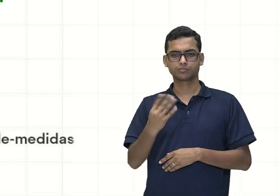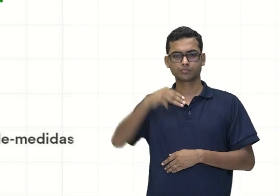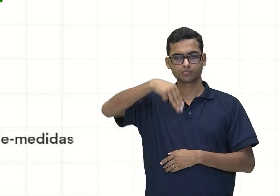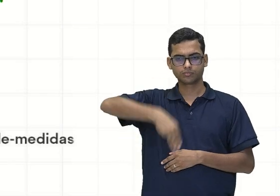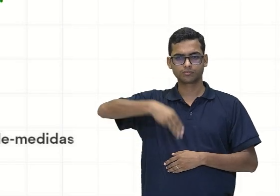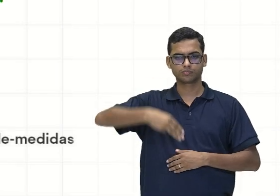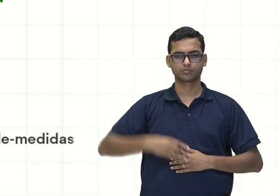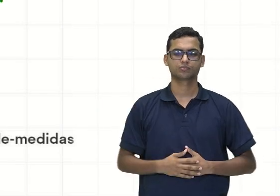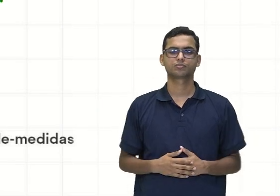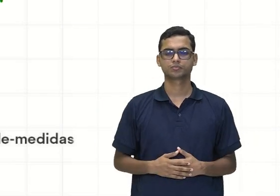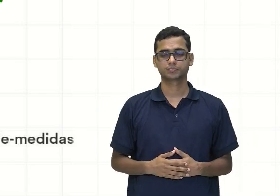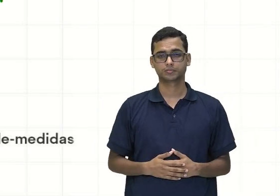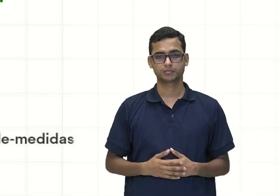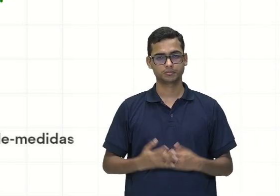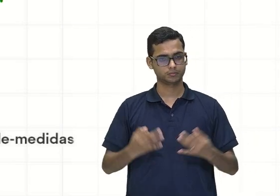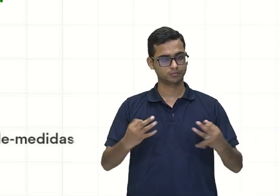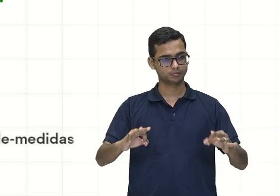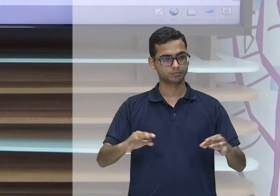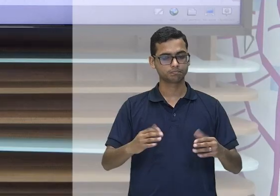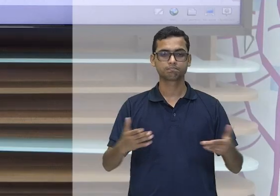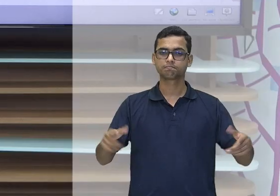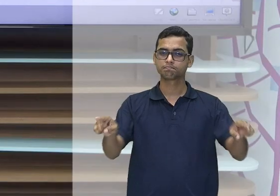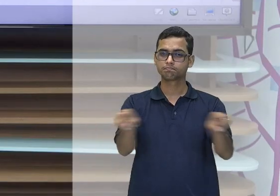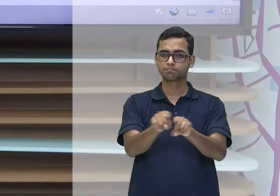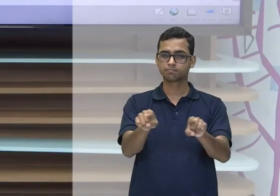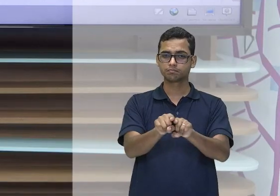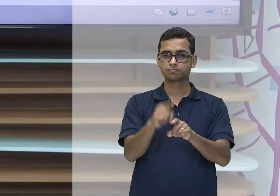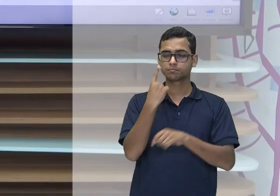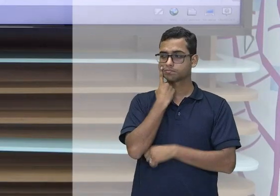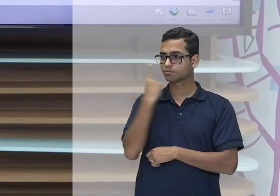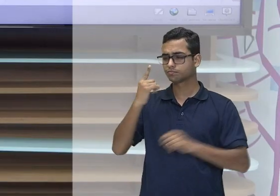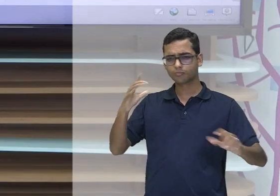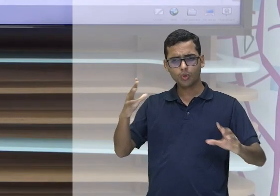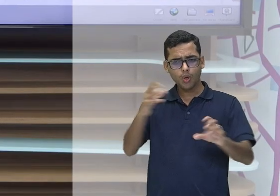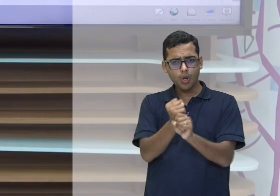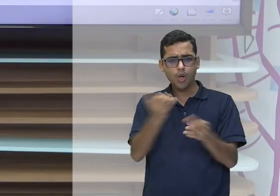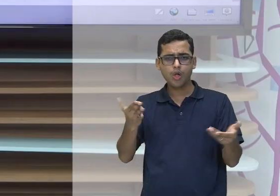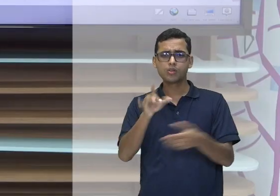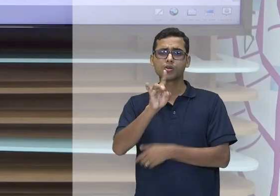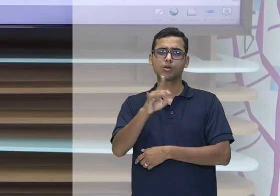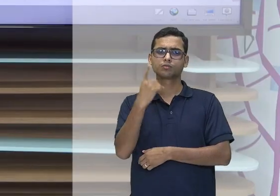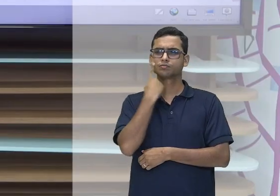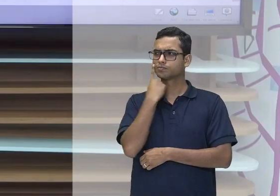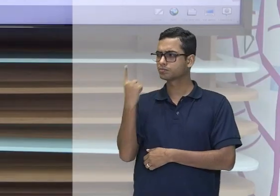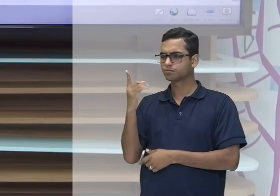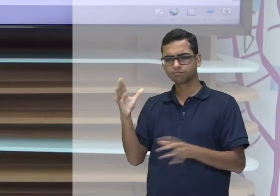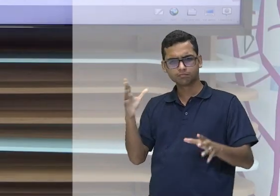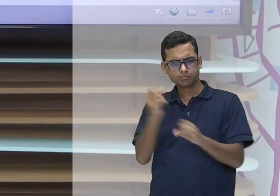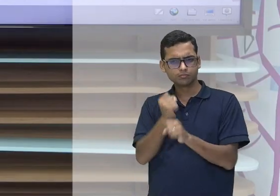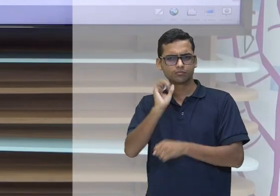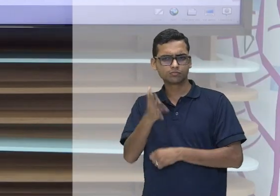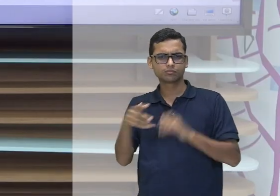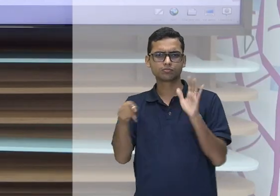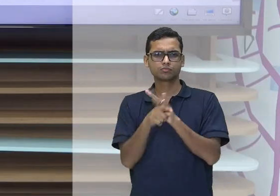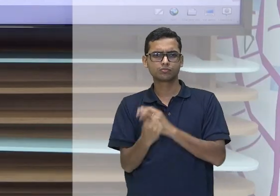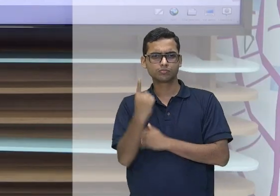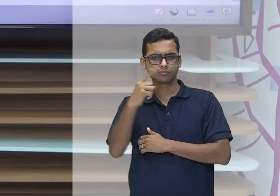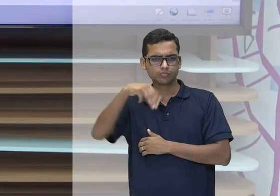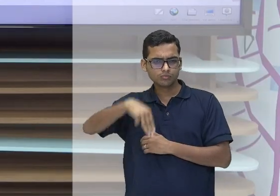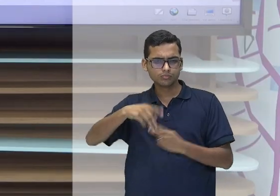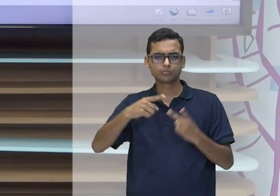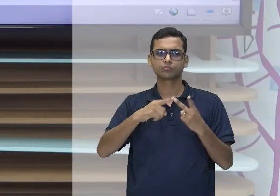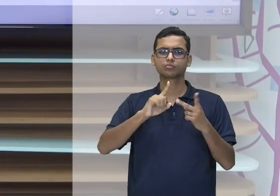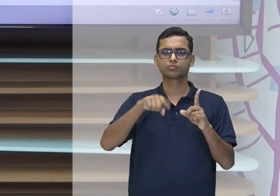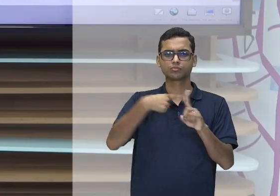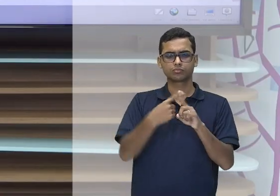5,4, tá? Ali, no caso da nossa soma, você somou ali, né? 1 metro, mais 1 metro, mais 1 metro, você chegou